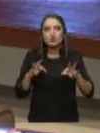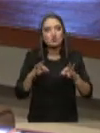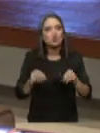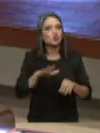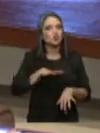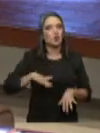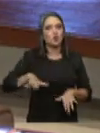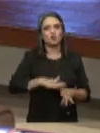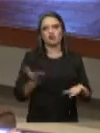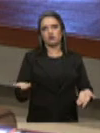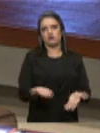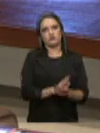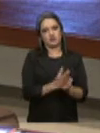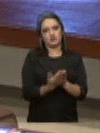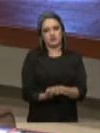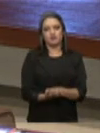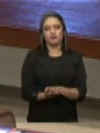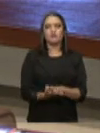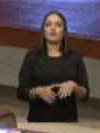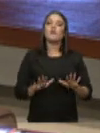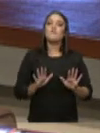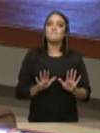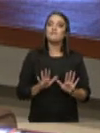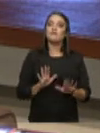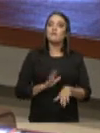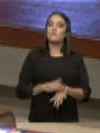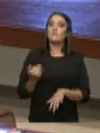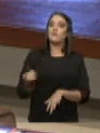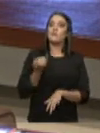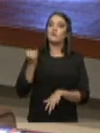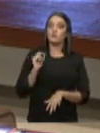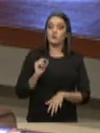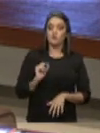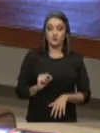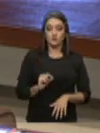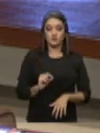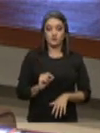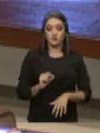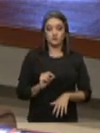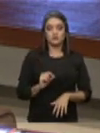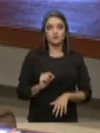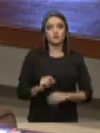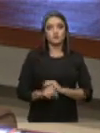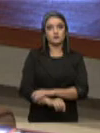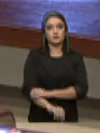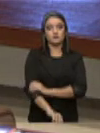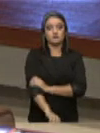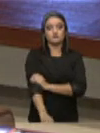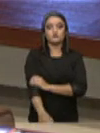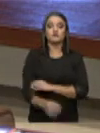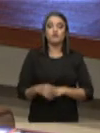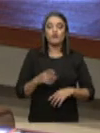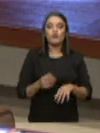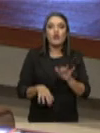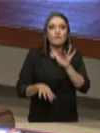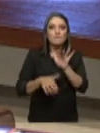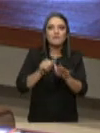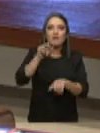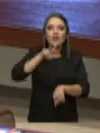as ações. Mas o mais importante é que essa tese ela está sendo discutida pela primeira